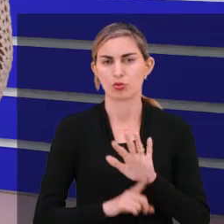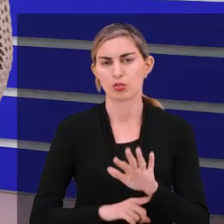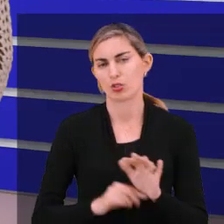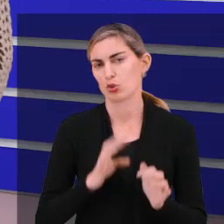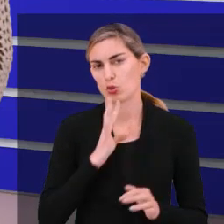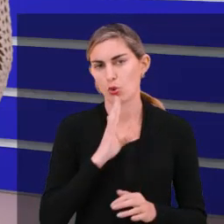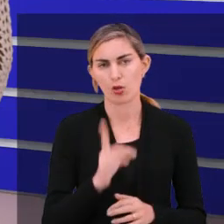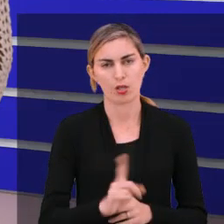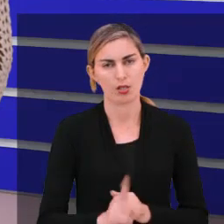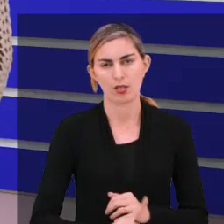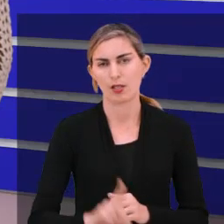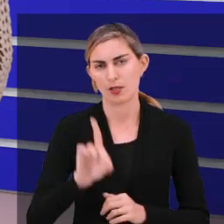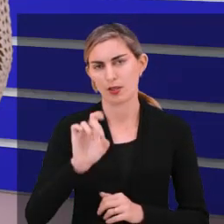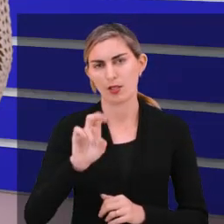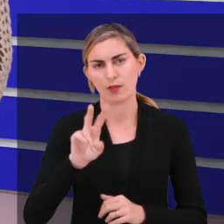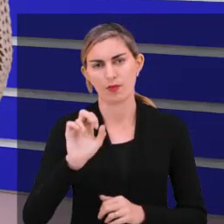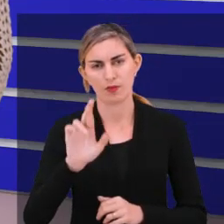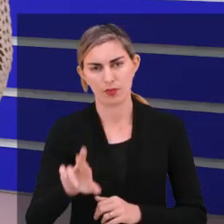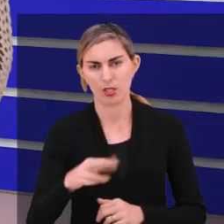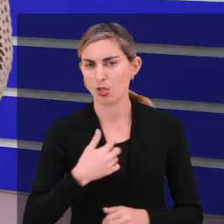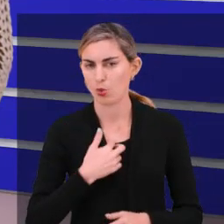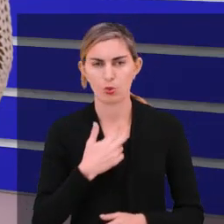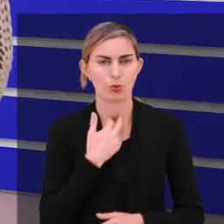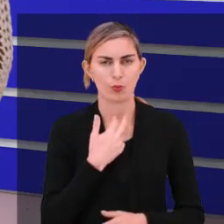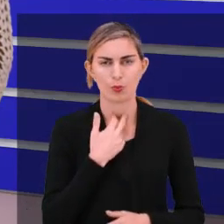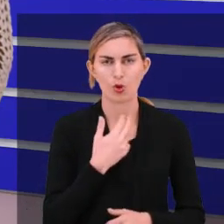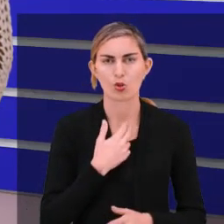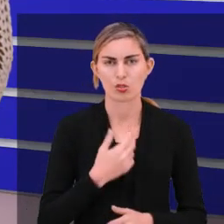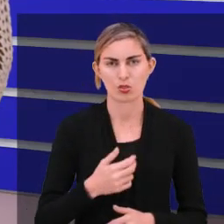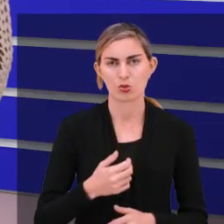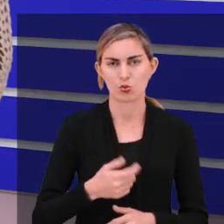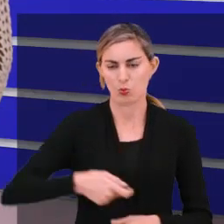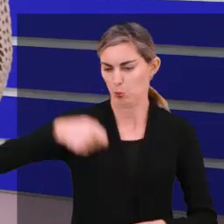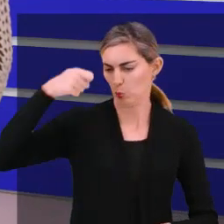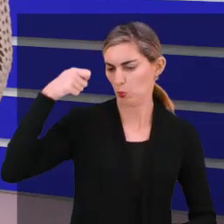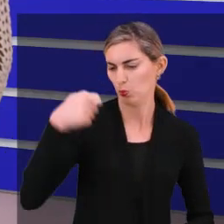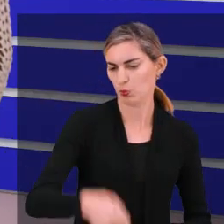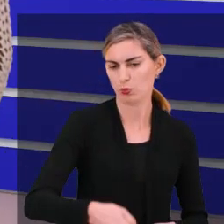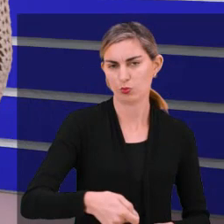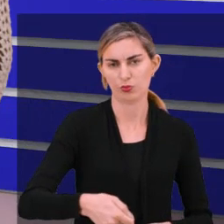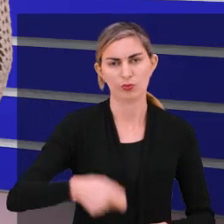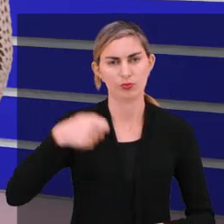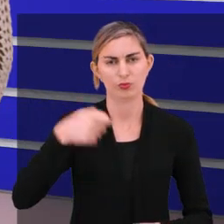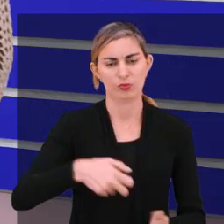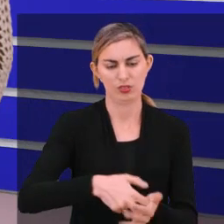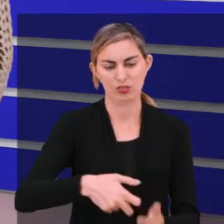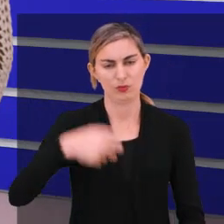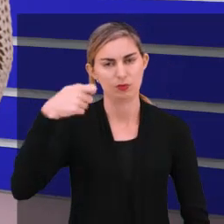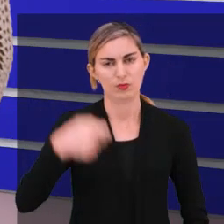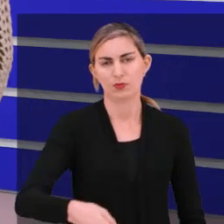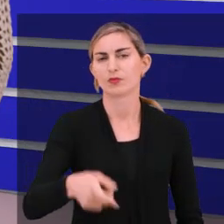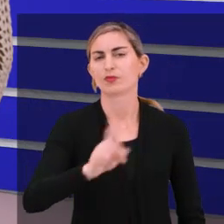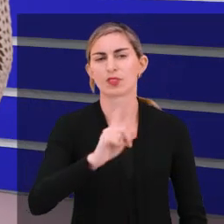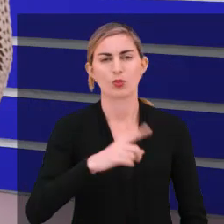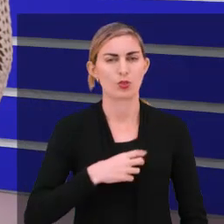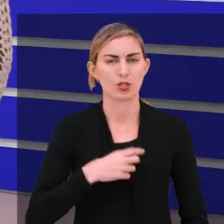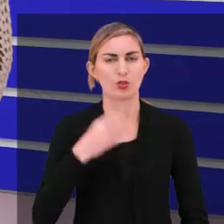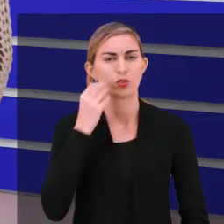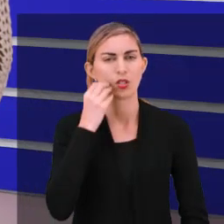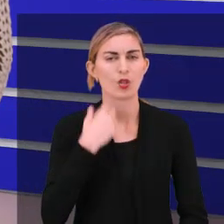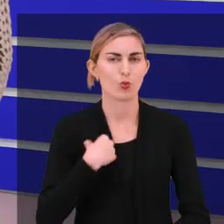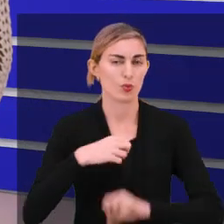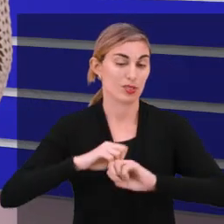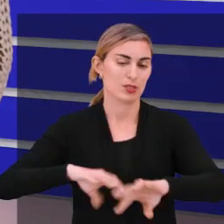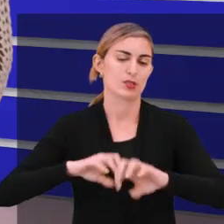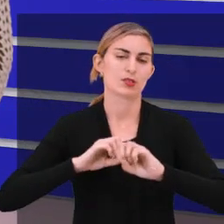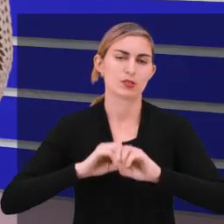direitos, não conhece os seus deveres. Eu não posso agir da punição pela punição. Eu tenho, como eu falei, que ser